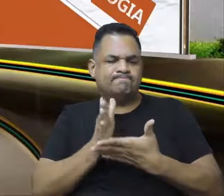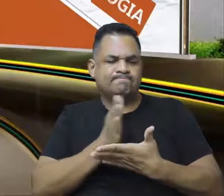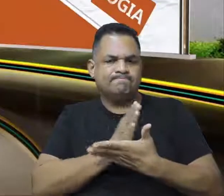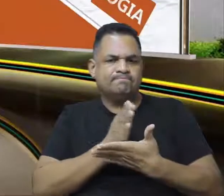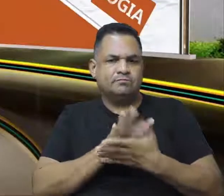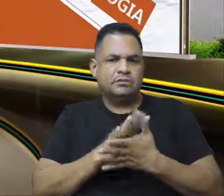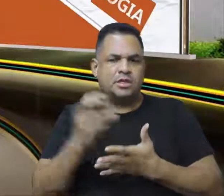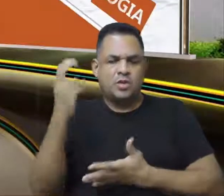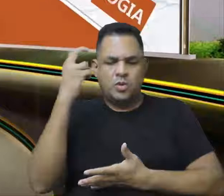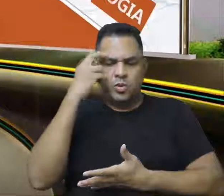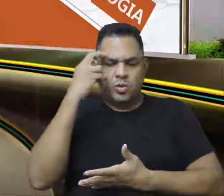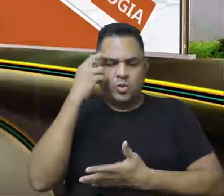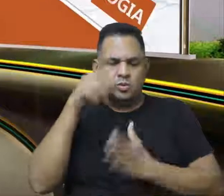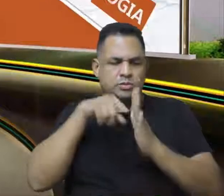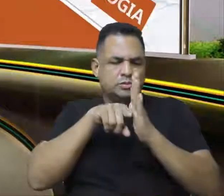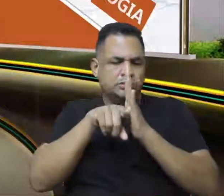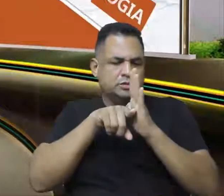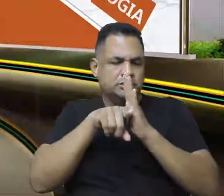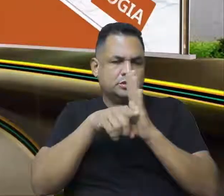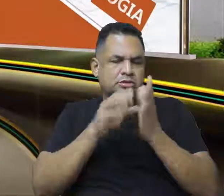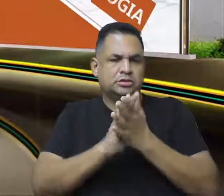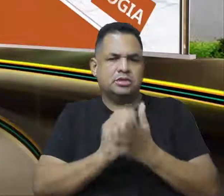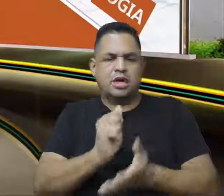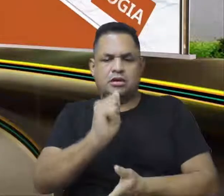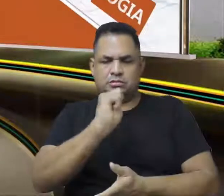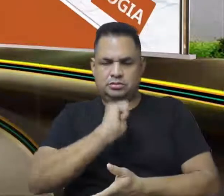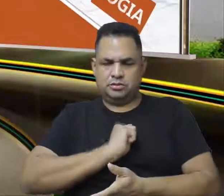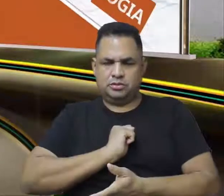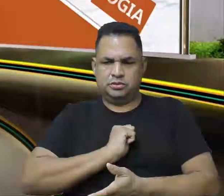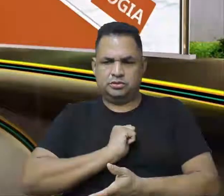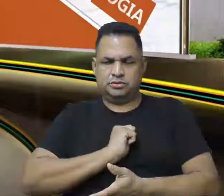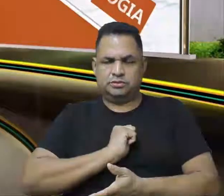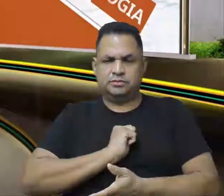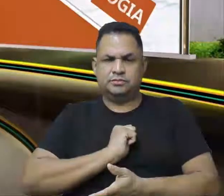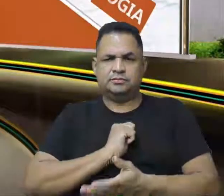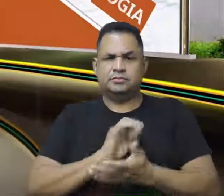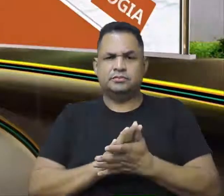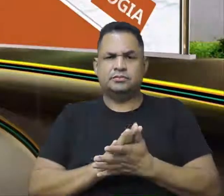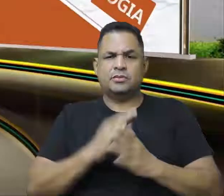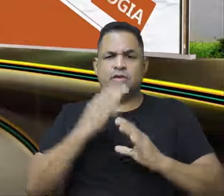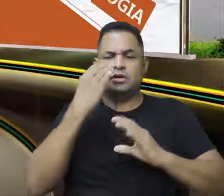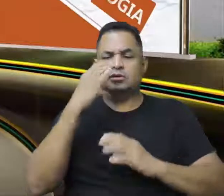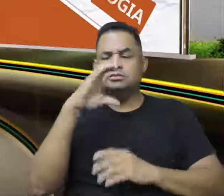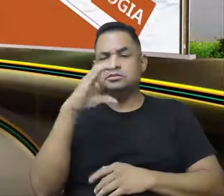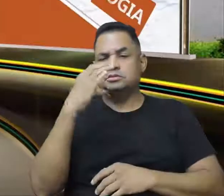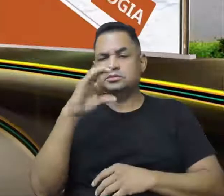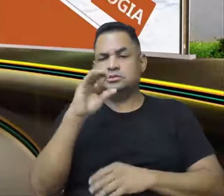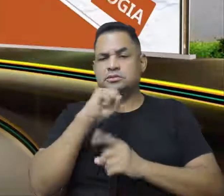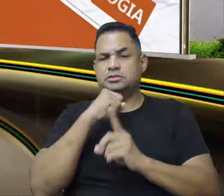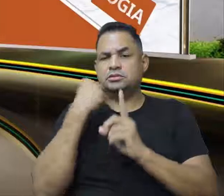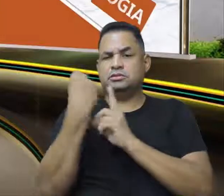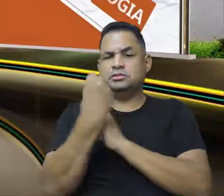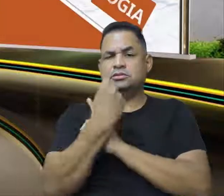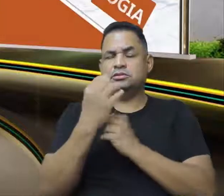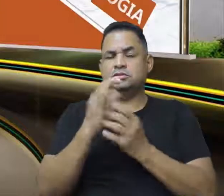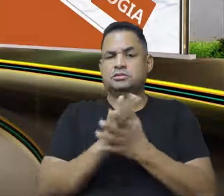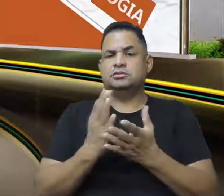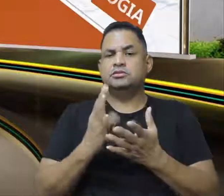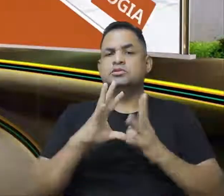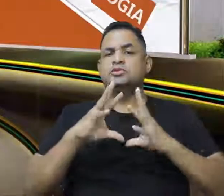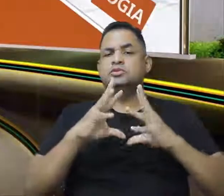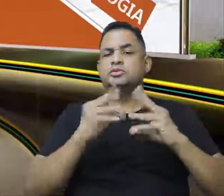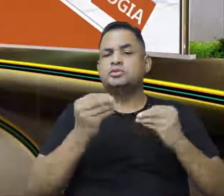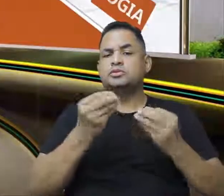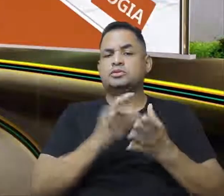da cultura na visão da antropologia. As ciências sociais, como um todo, todas elas trabalham